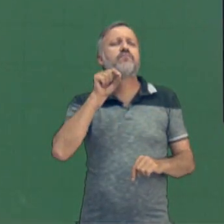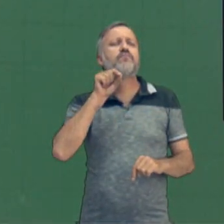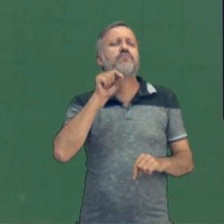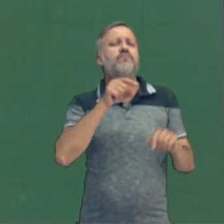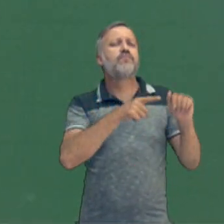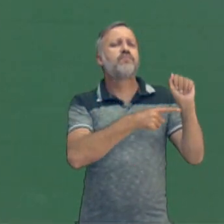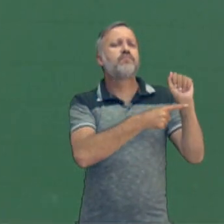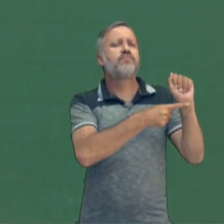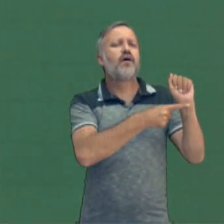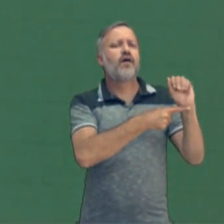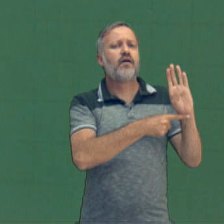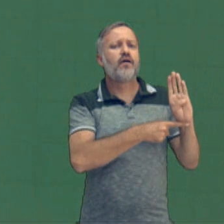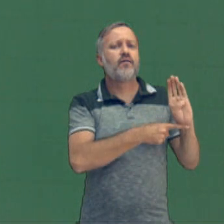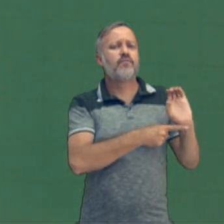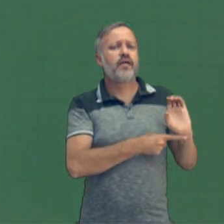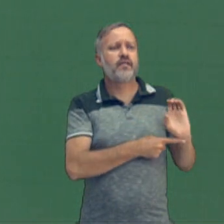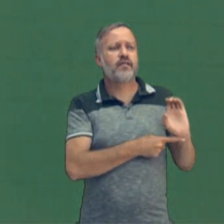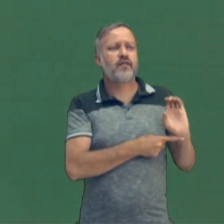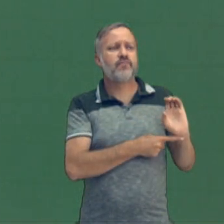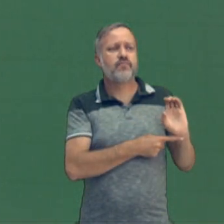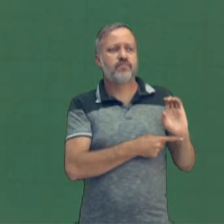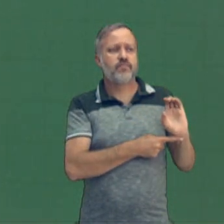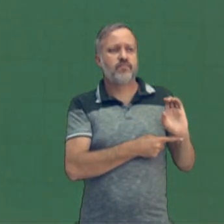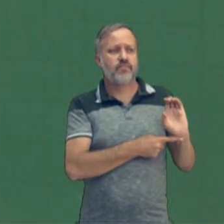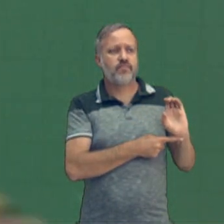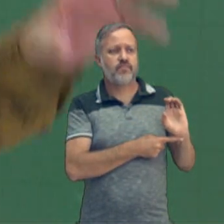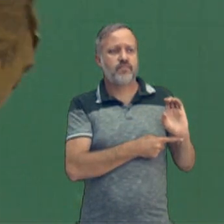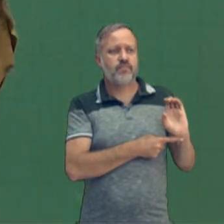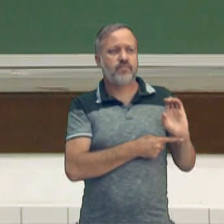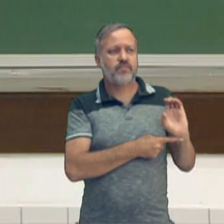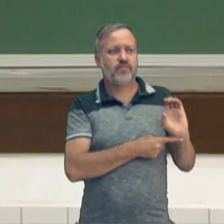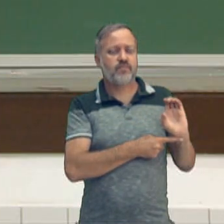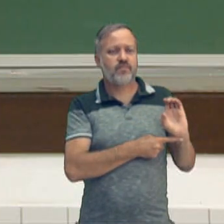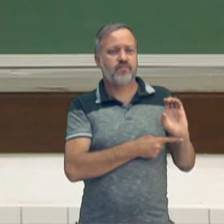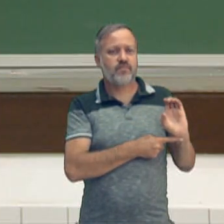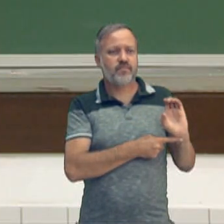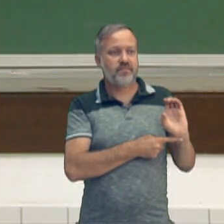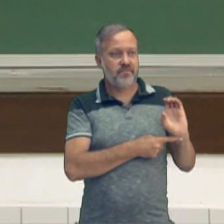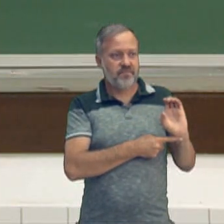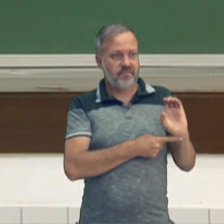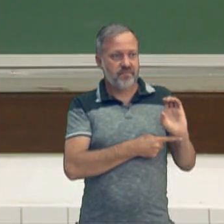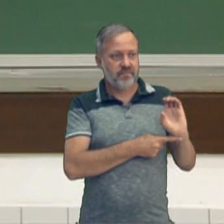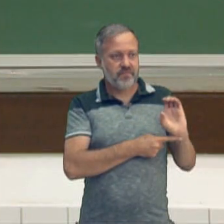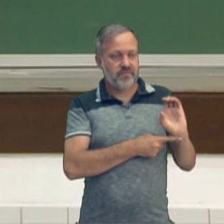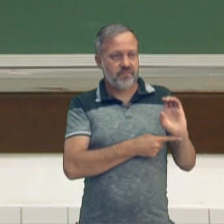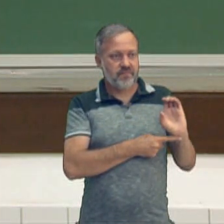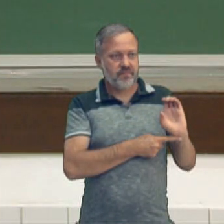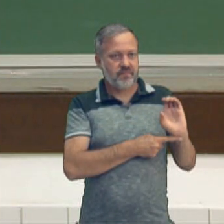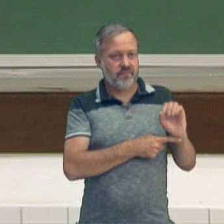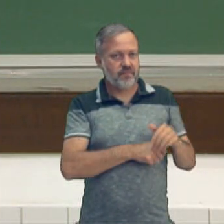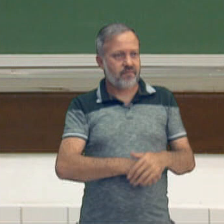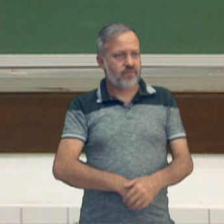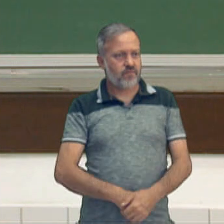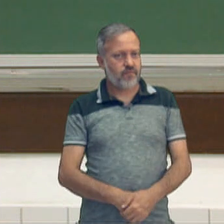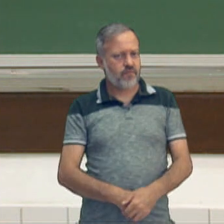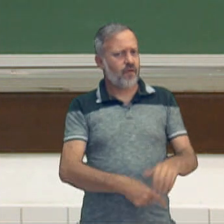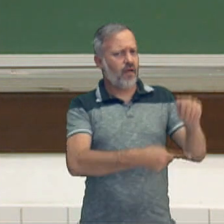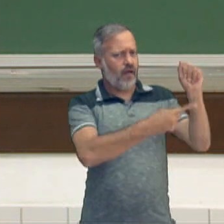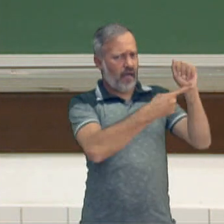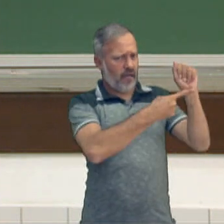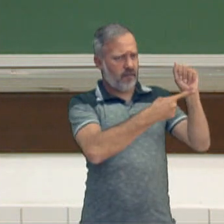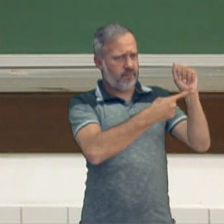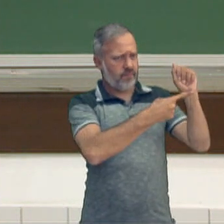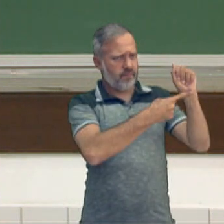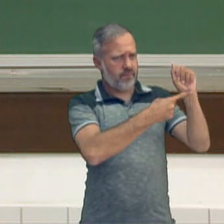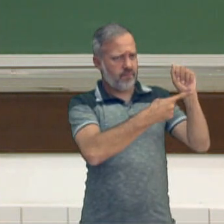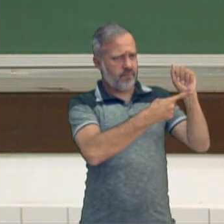aí? Qual você considera correta? Será que você acertou? Vamos ver. Então, resposta A, fases da